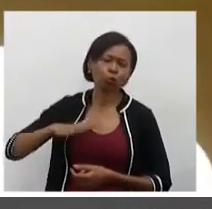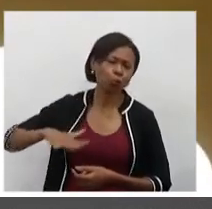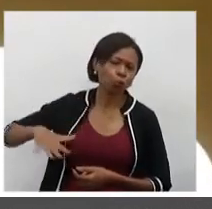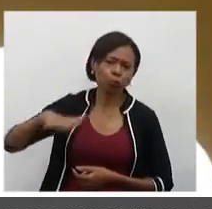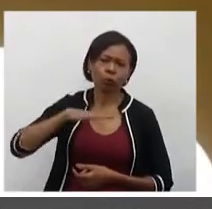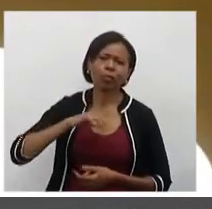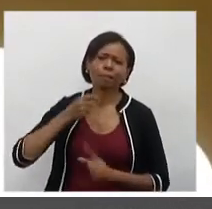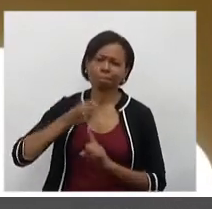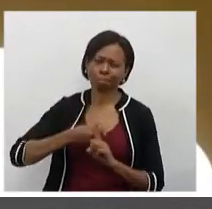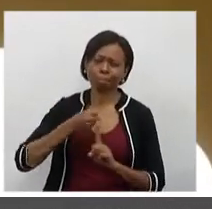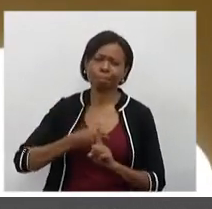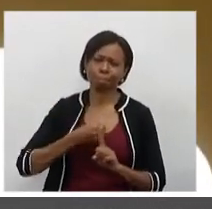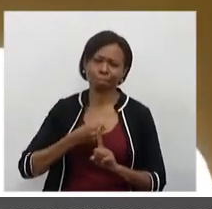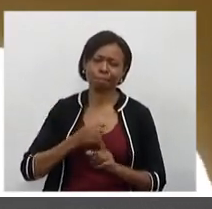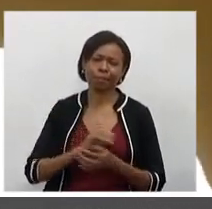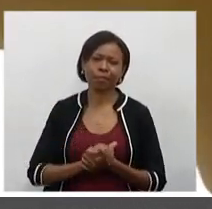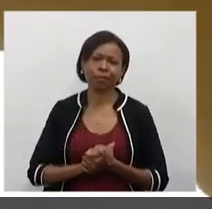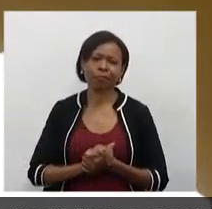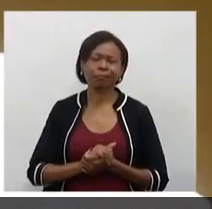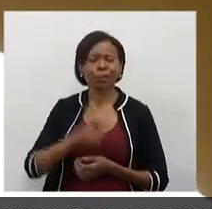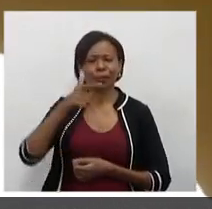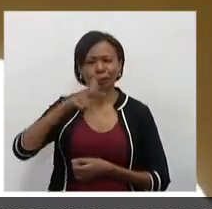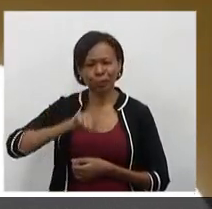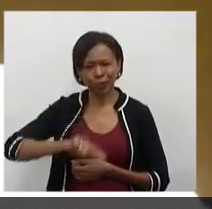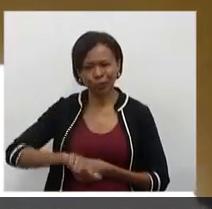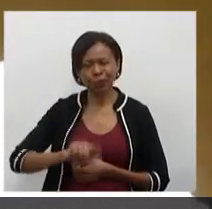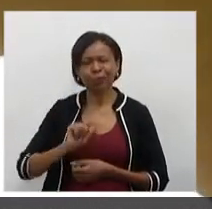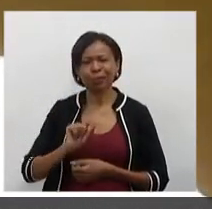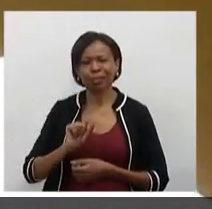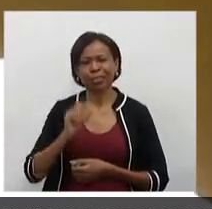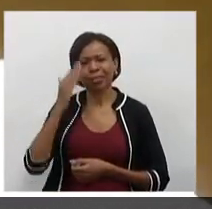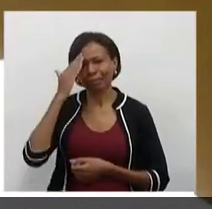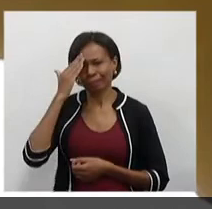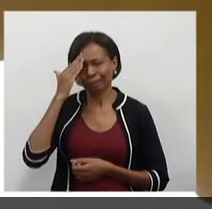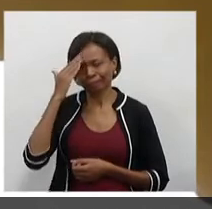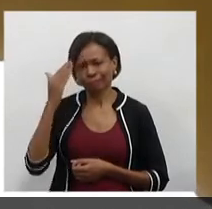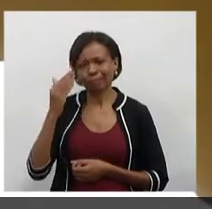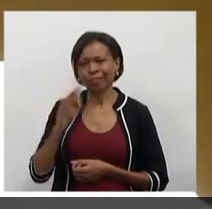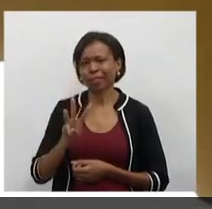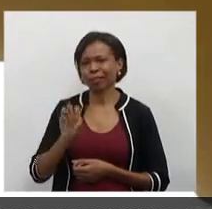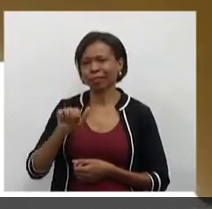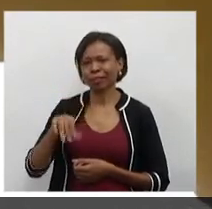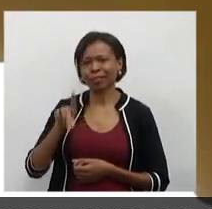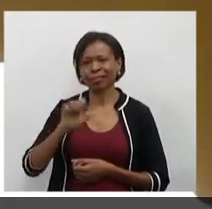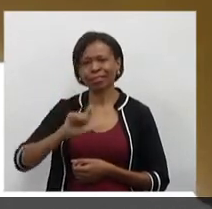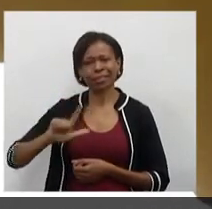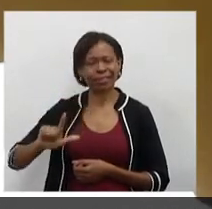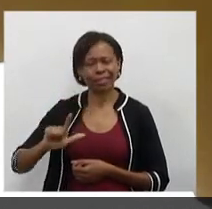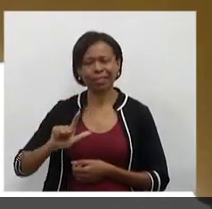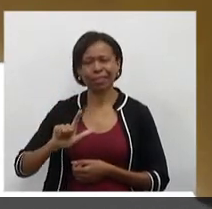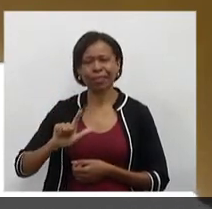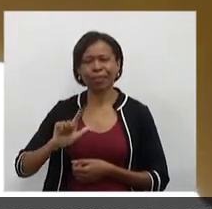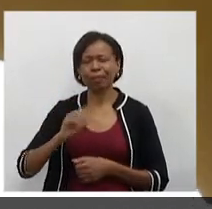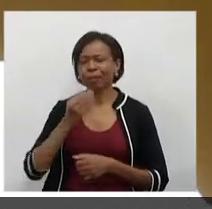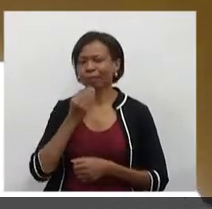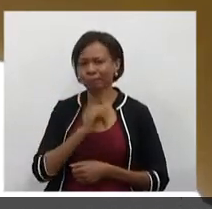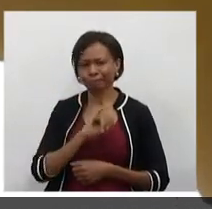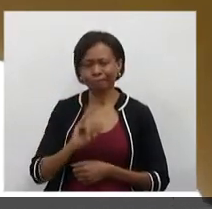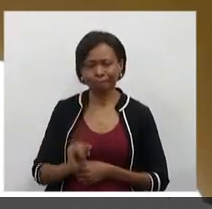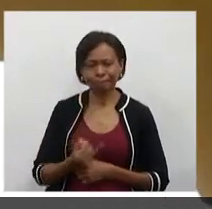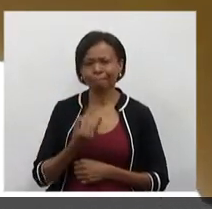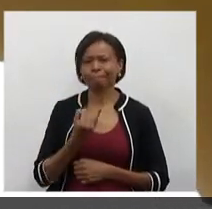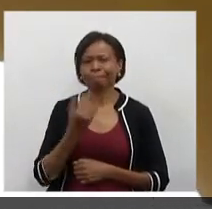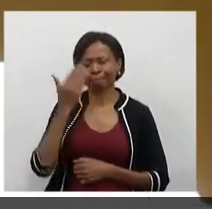vez, deputado professor Wendel, agradeço muito a Vossa Excelência por essa oportunidade, parabenizo